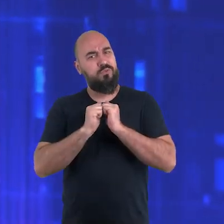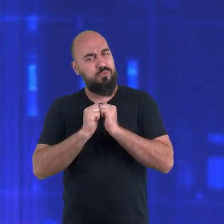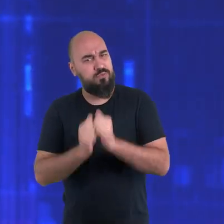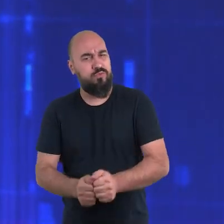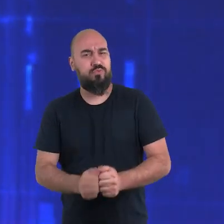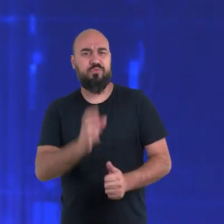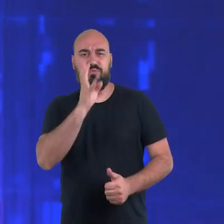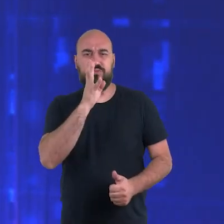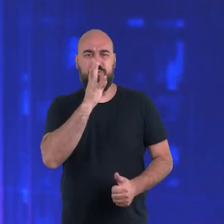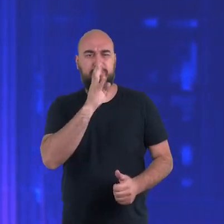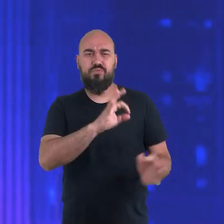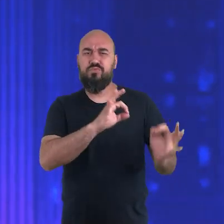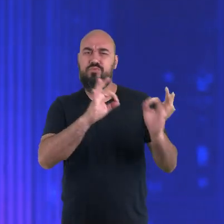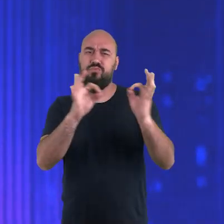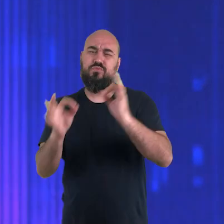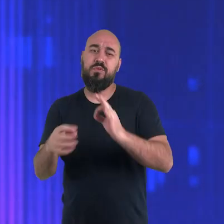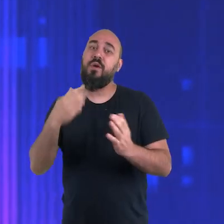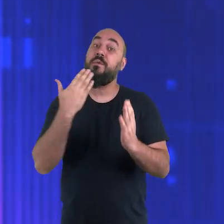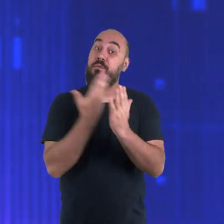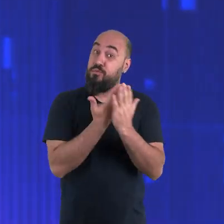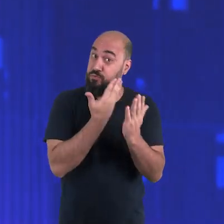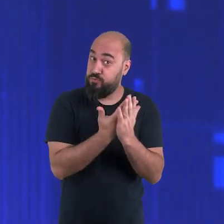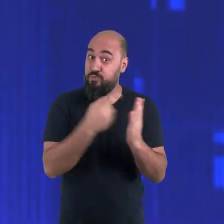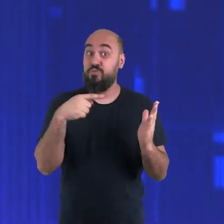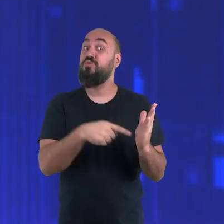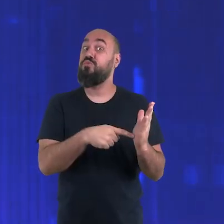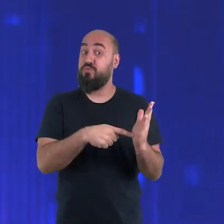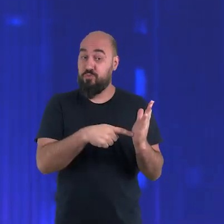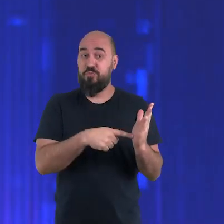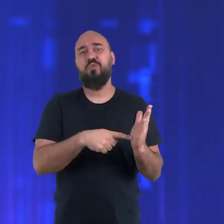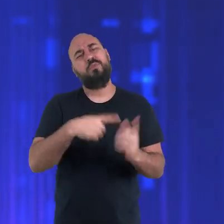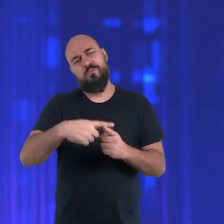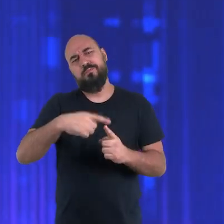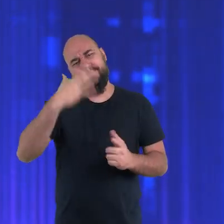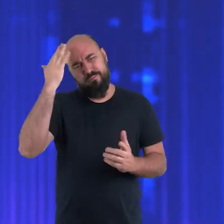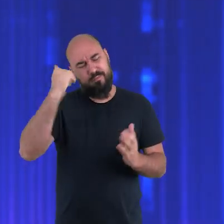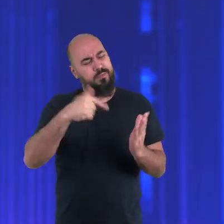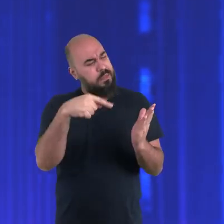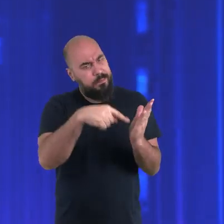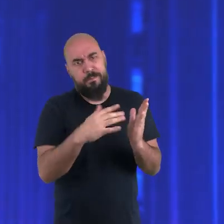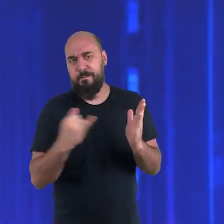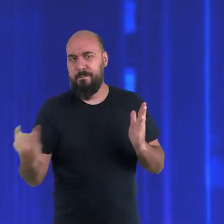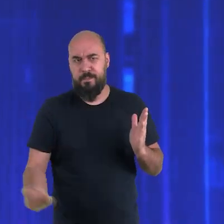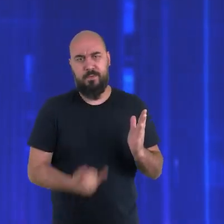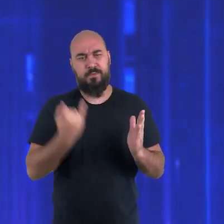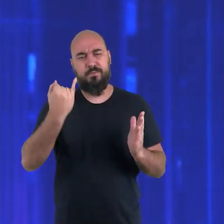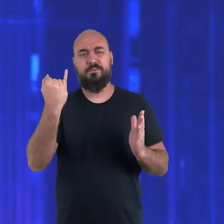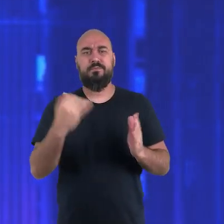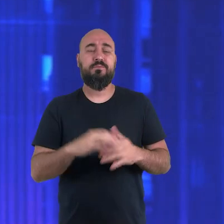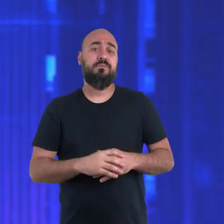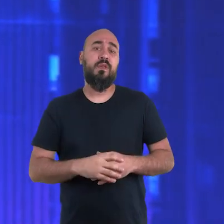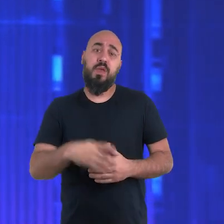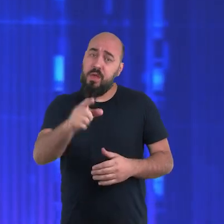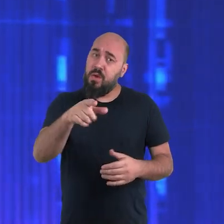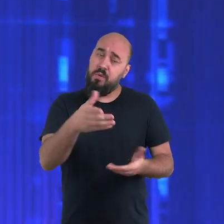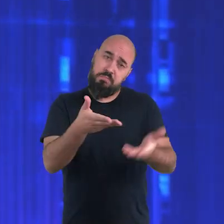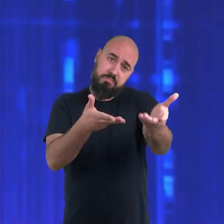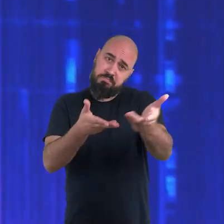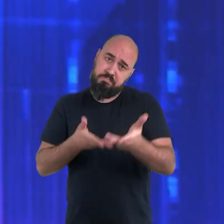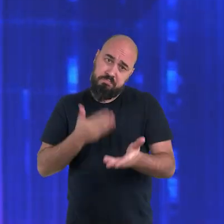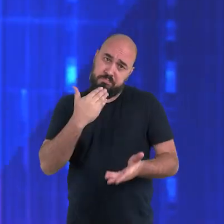juntos acompanhando o estudo da Palavra de Deus, porque tudo começa na Palavra. Eu quero também te convidar a compartilhar o Arena do Futuro nas